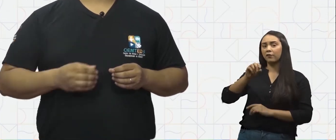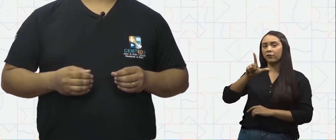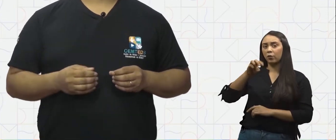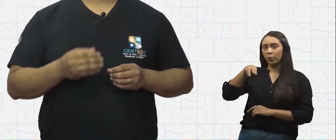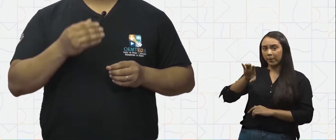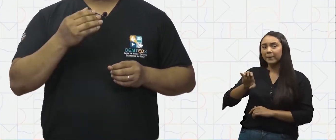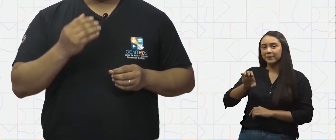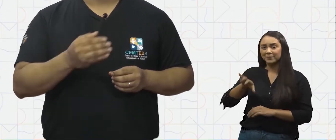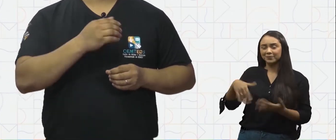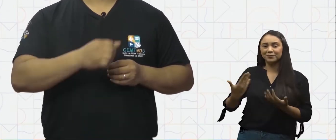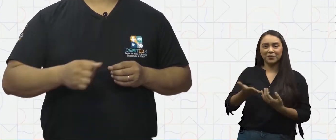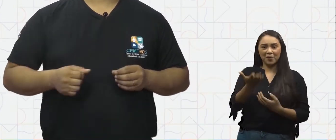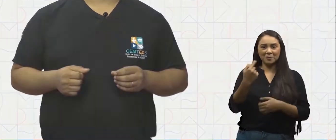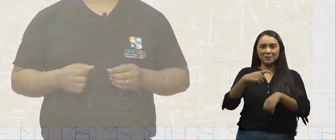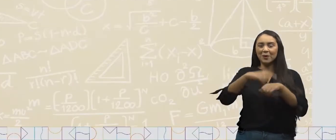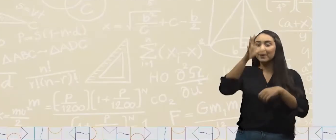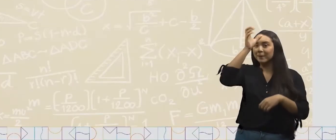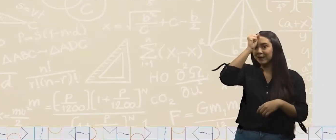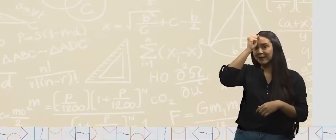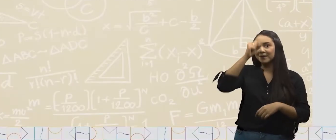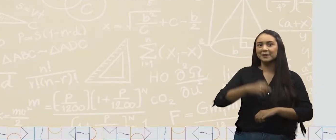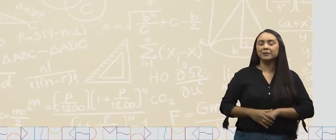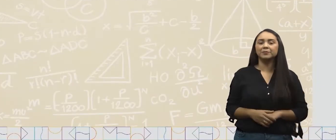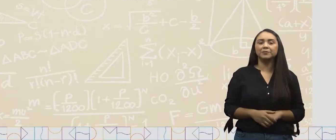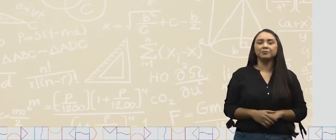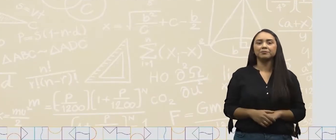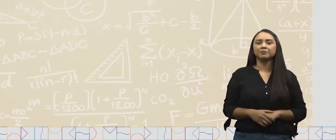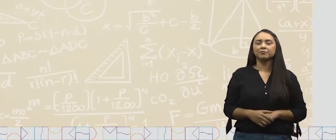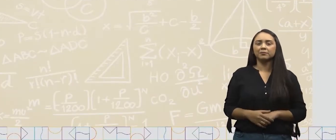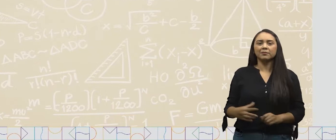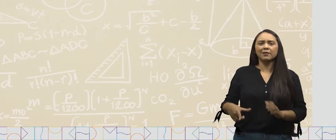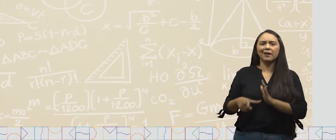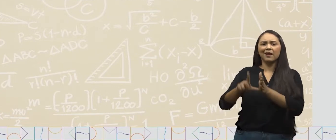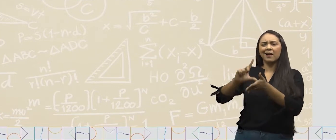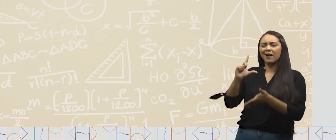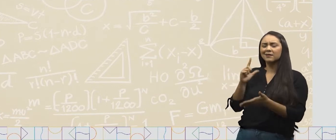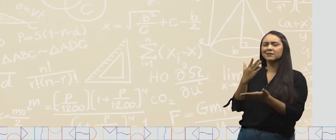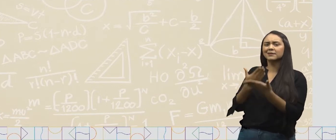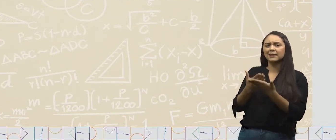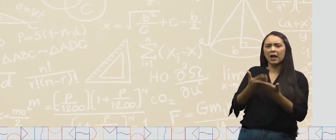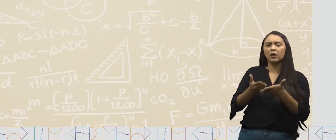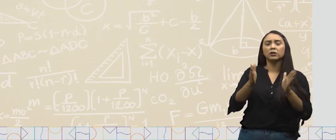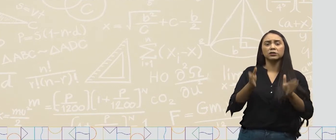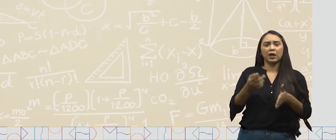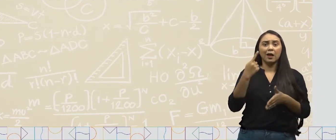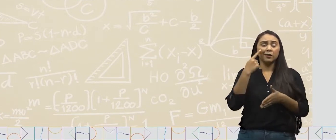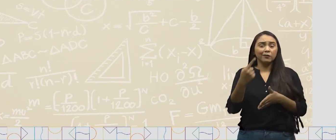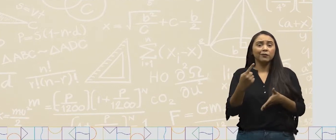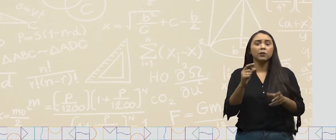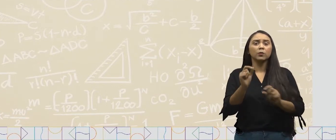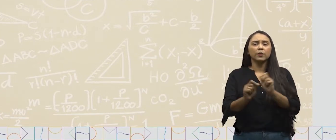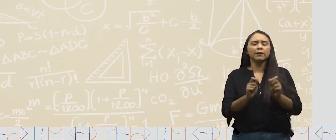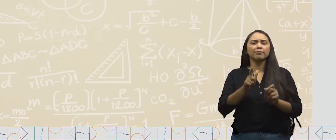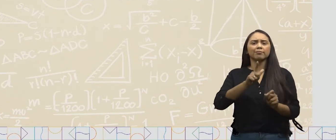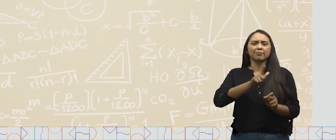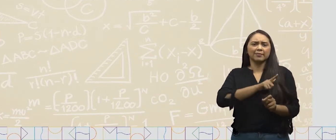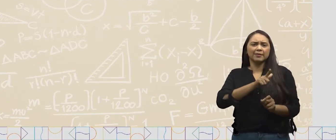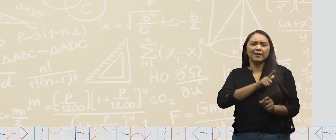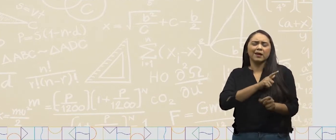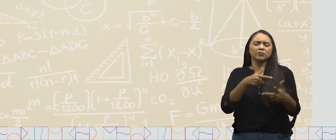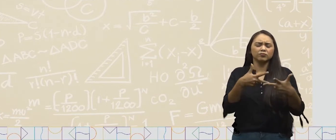vamos lá para a nossa hora de aprender. Bom, nas aulas anteriores, vimos que existem no